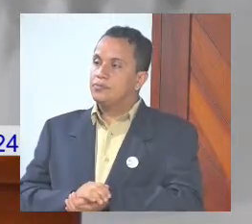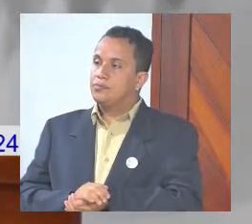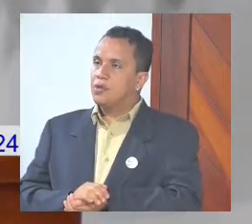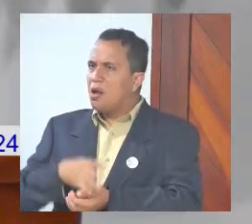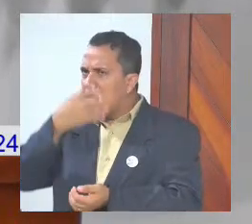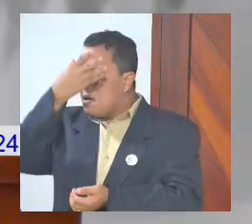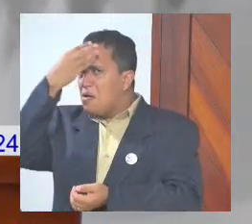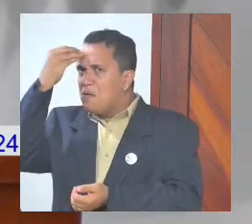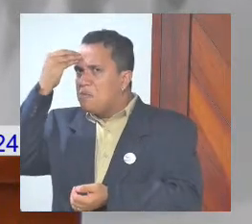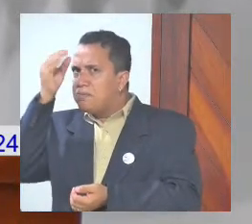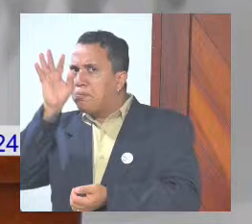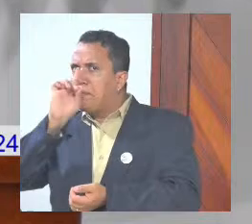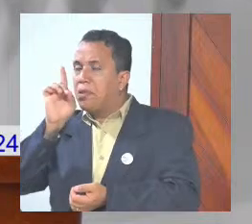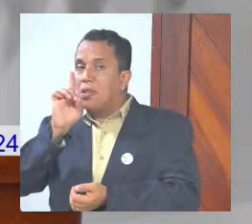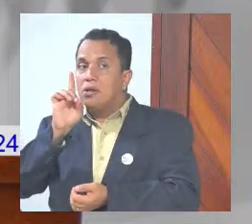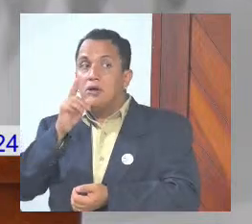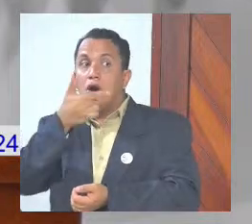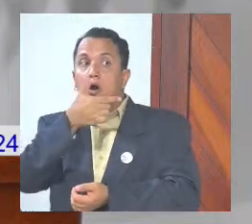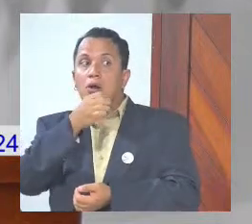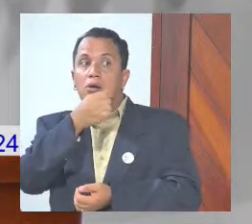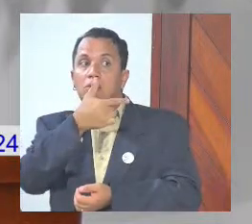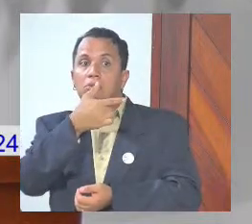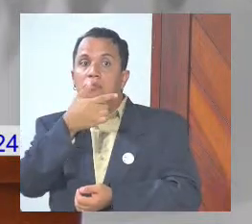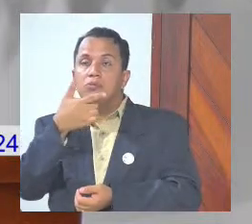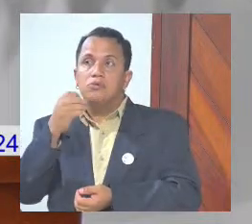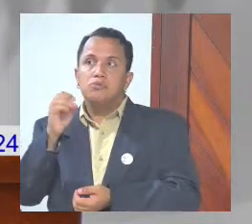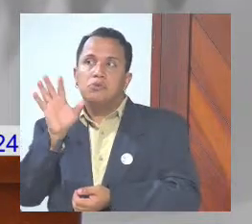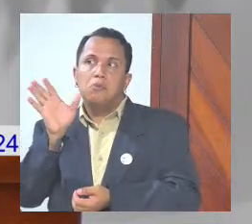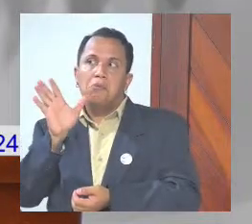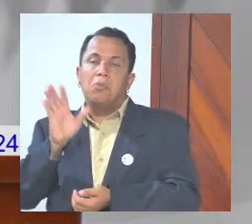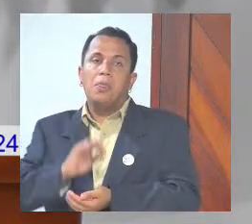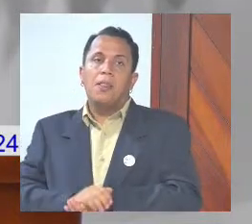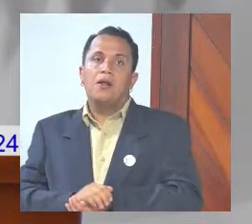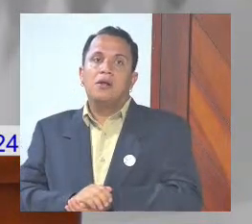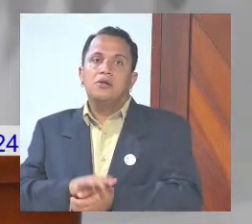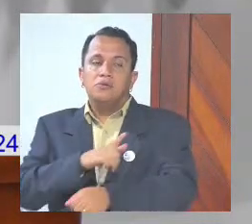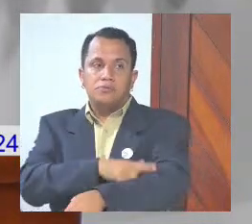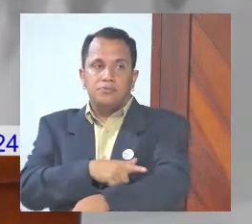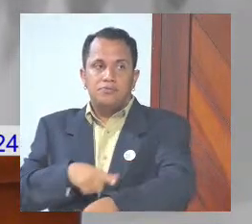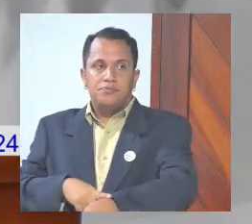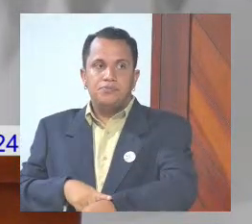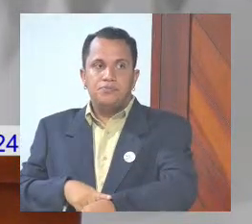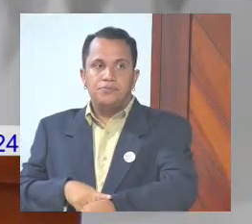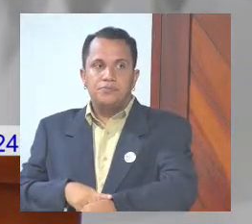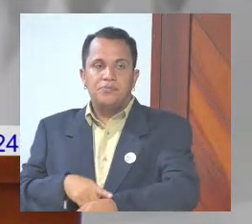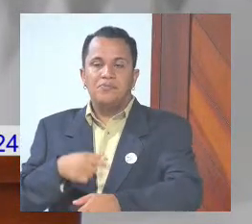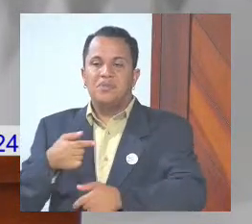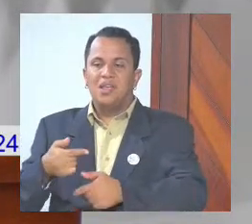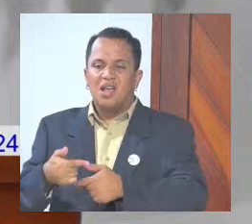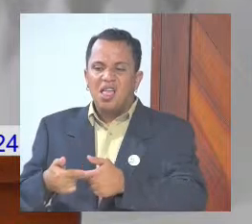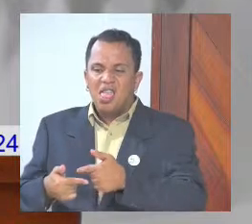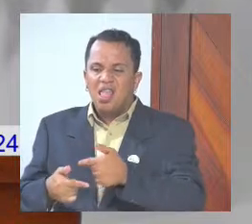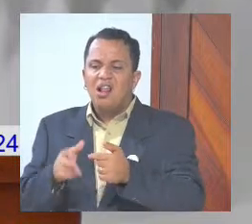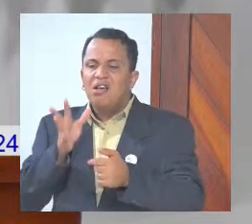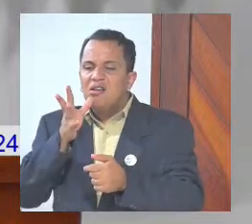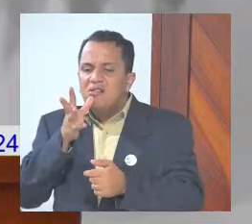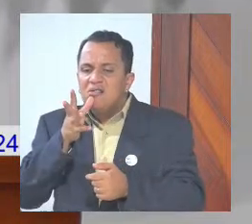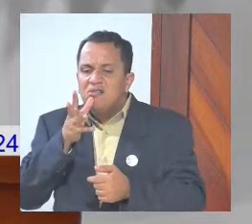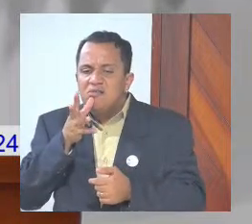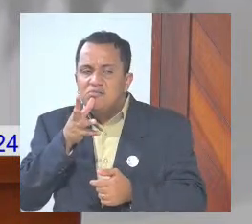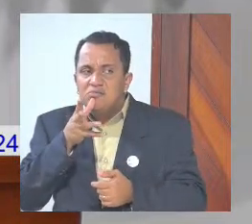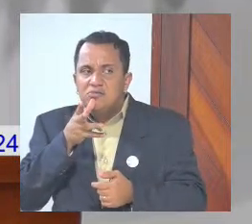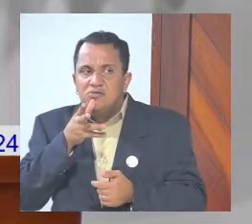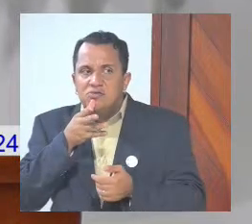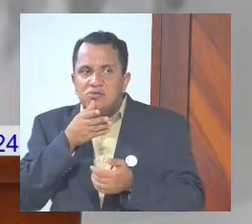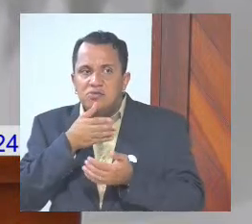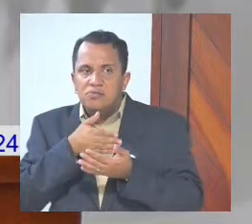a memória, a gente não é só 2020. Na realidade, a educação do município de Pinheiro ela vem se arrastando desde o primeiro